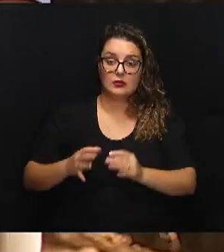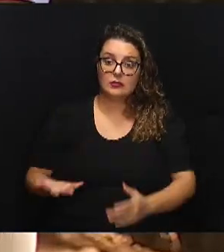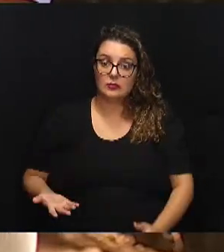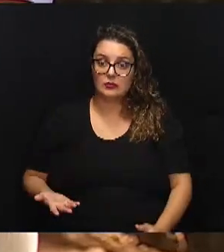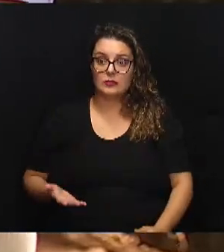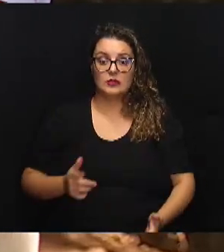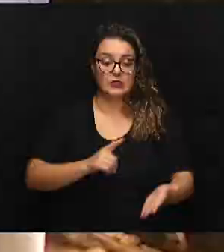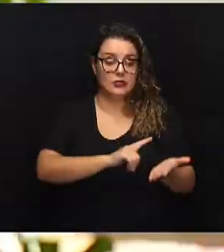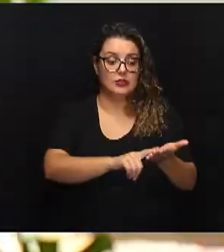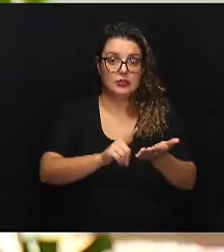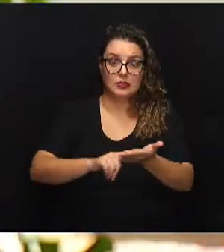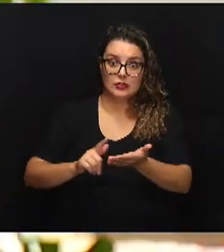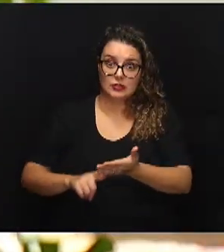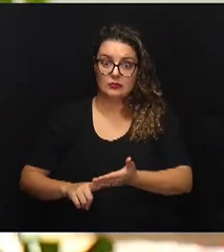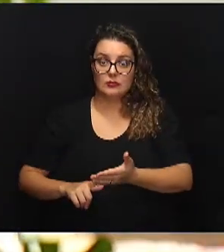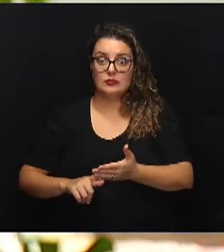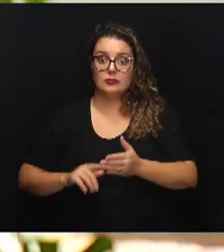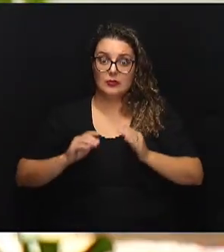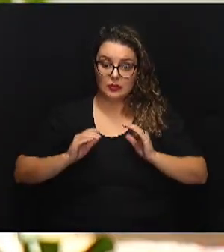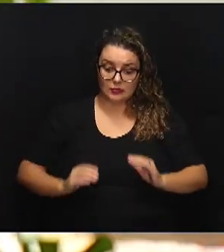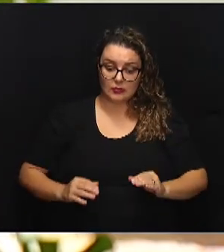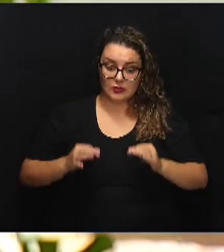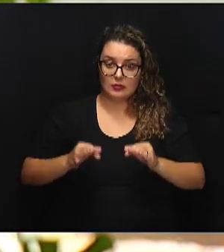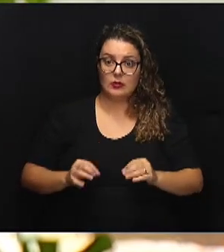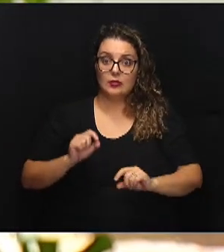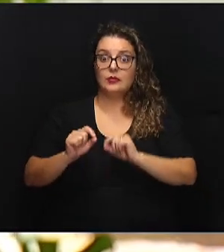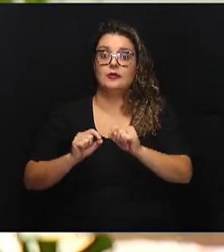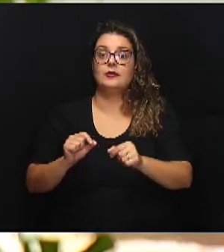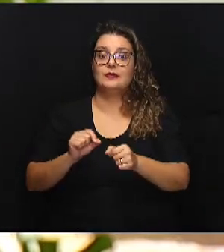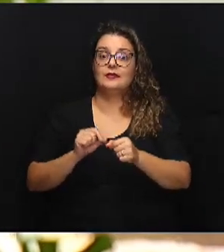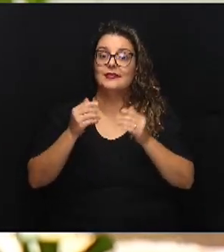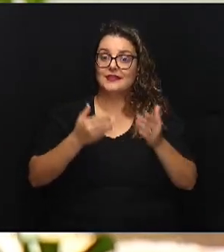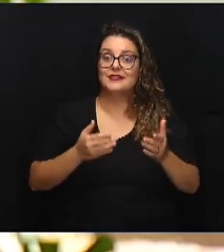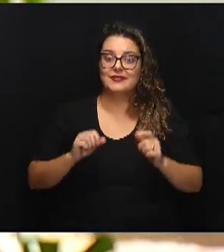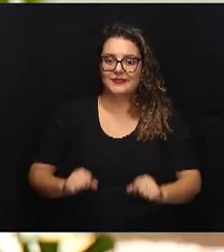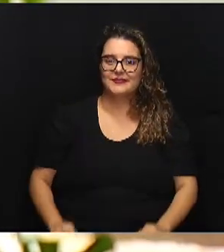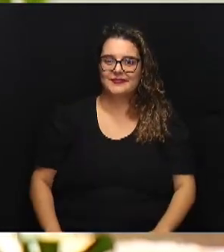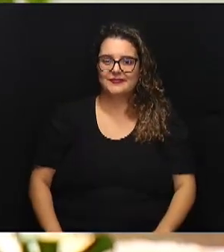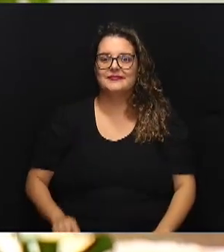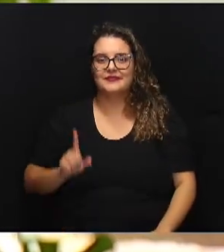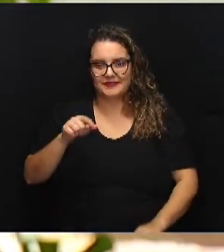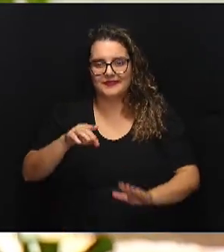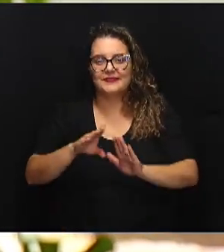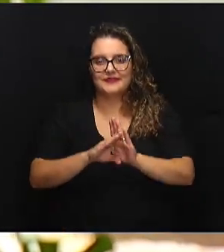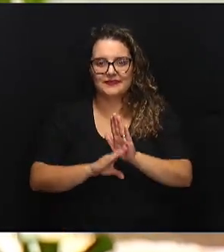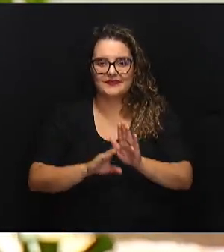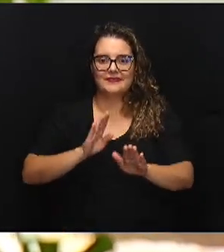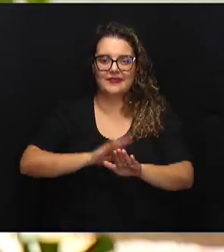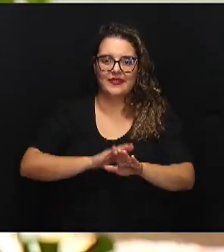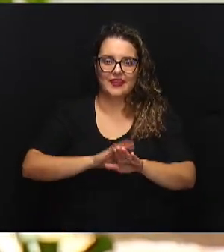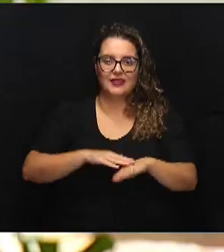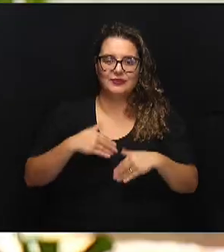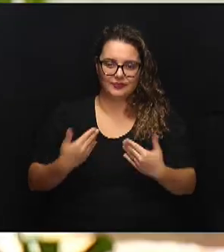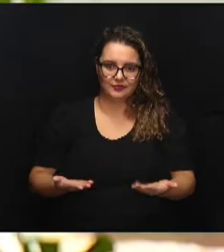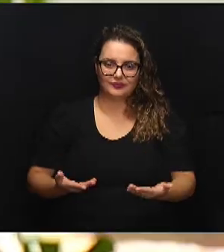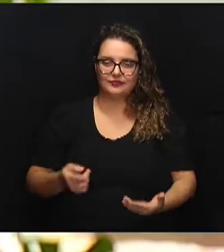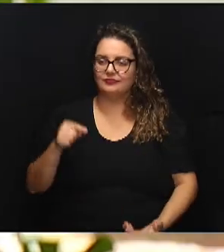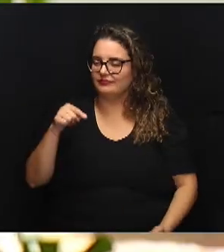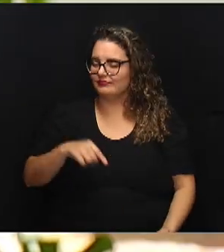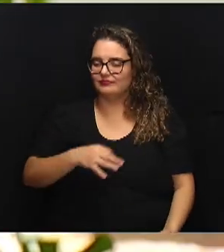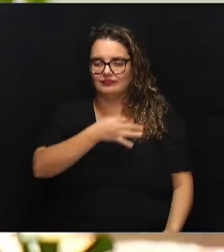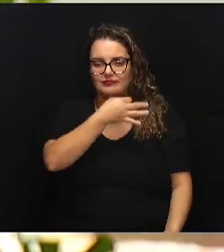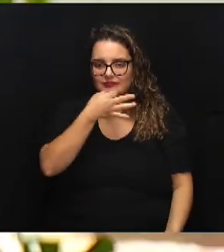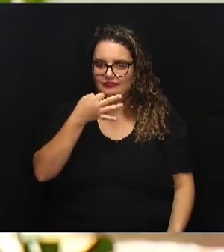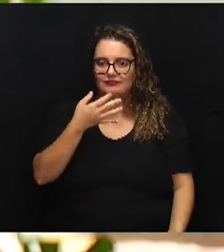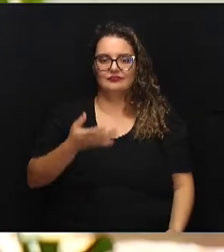de limpeza, de disciplina. O que vocês fizeram com ele aí? É o programa, né, funcionando. Então, isso é maravilhoso. A